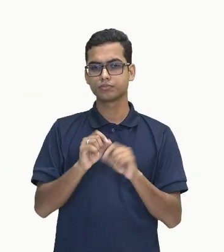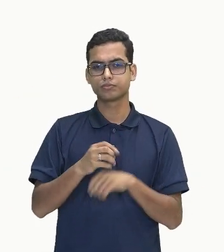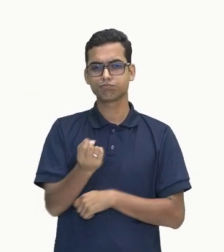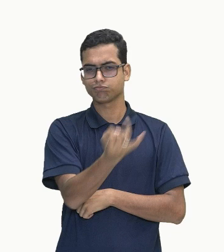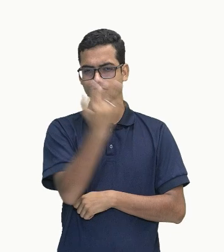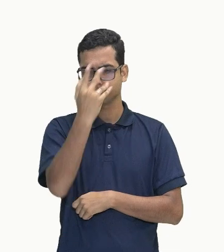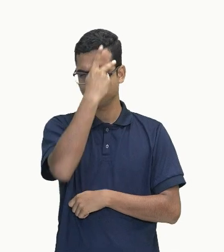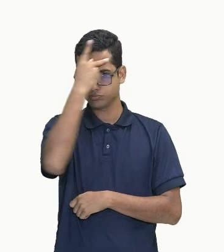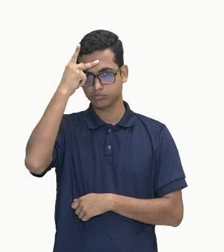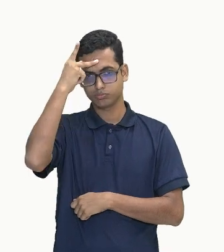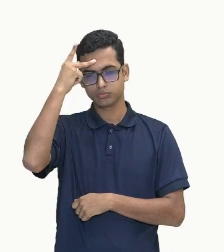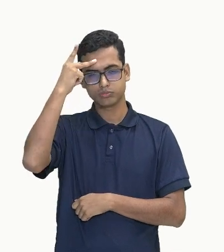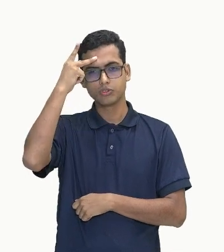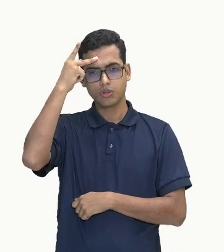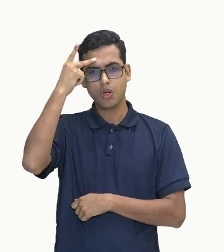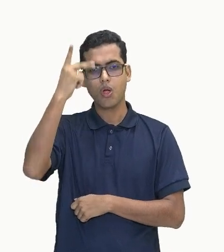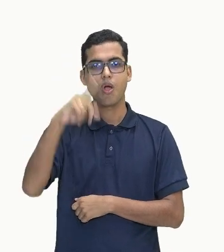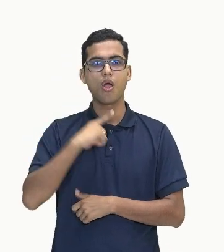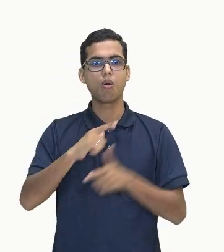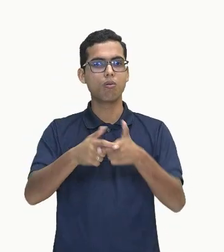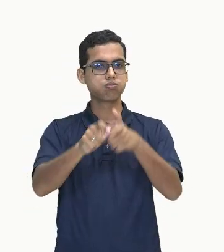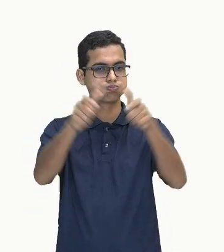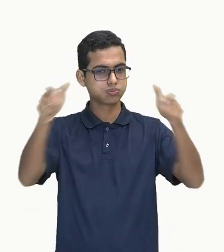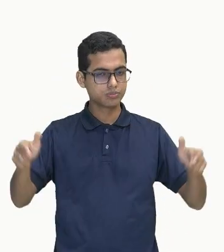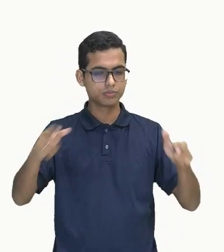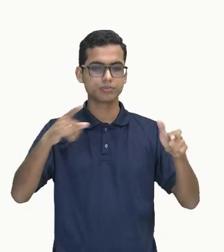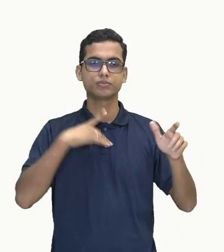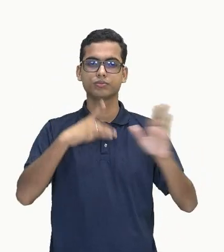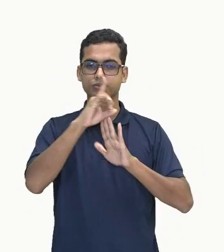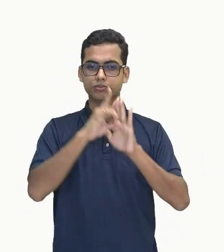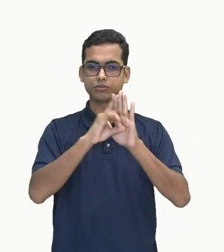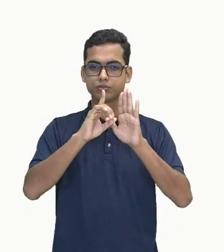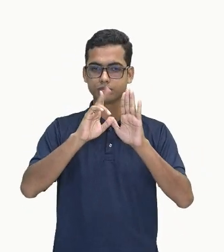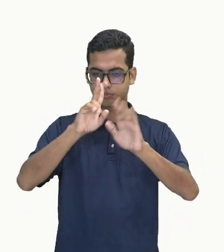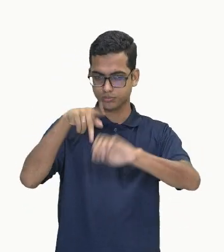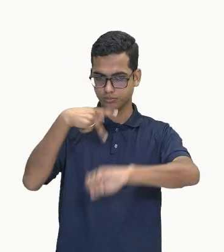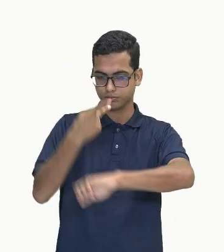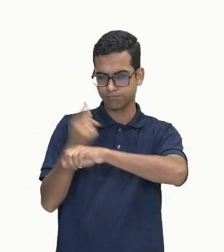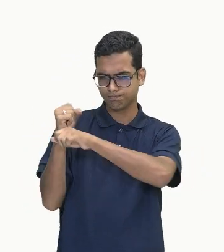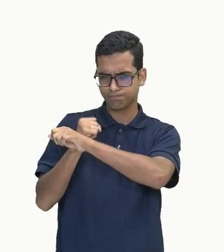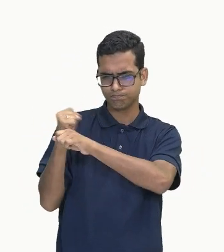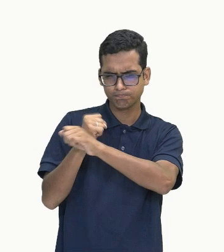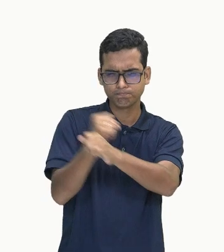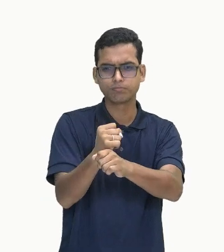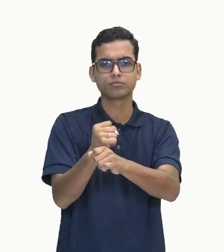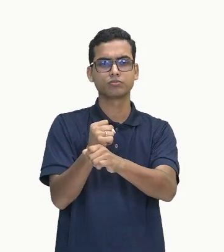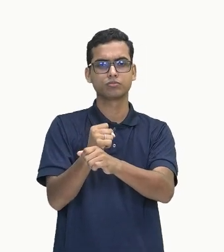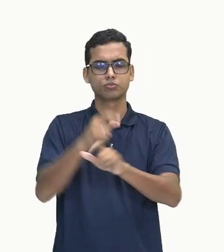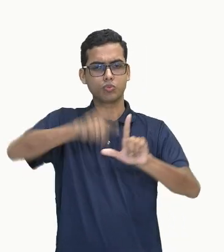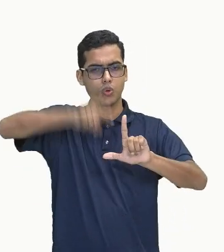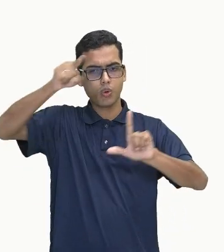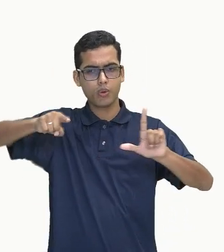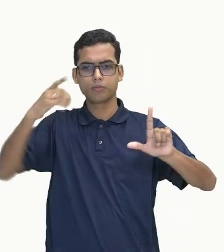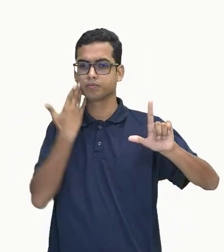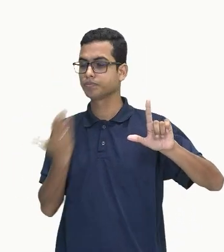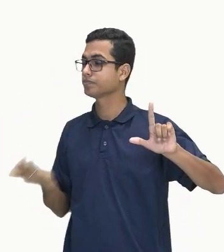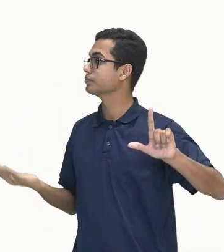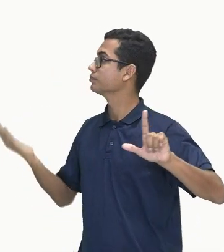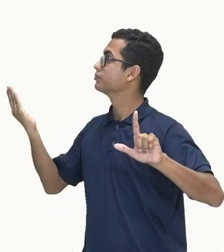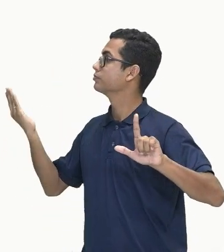mundial nas próximas décadas, que é o que a gente vai observar aí no gráfico. No gráfico, gente, nós temos